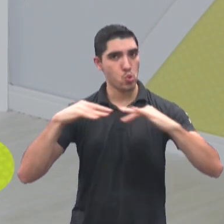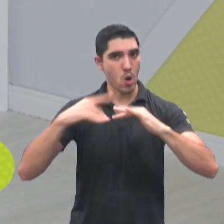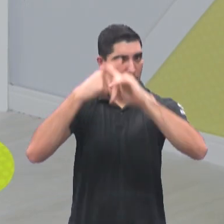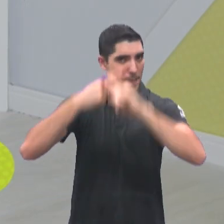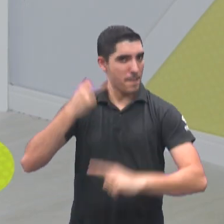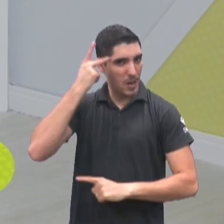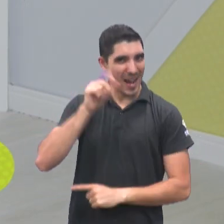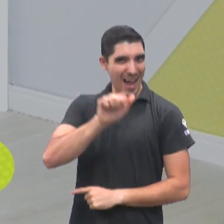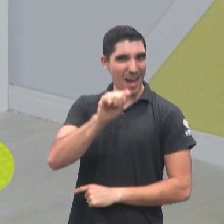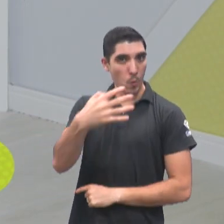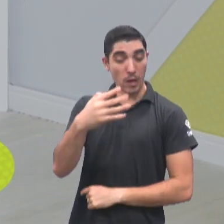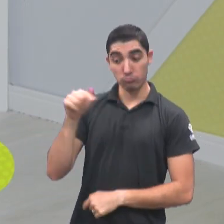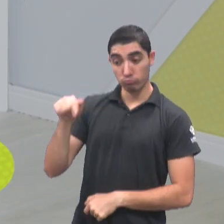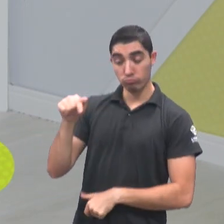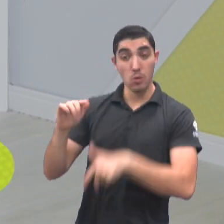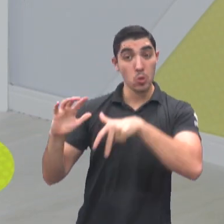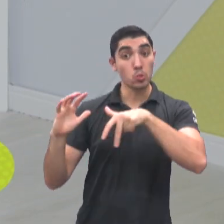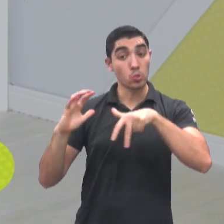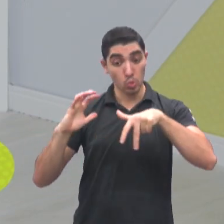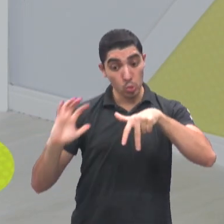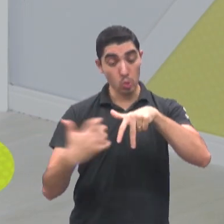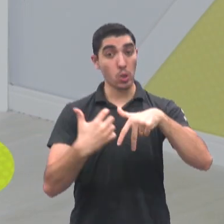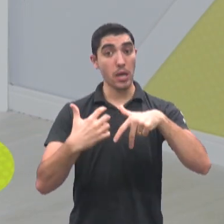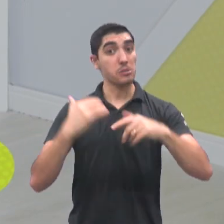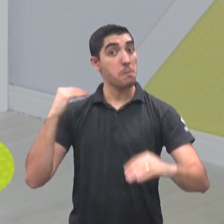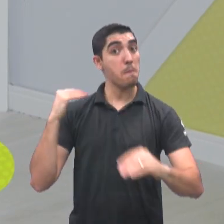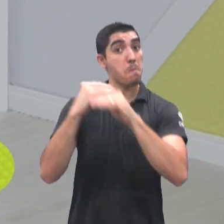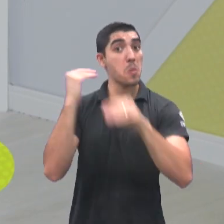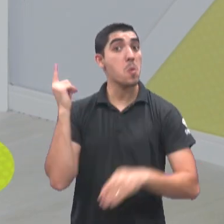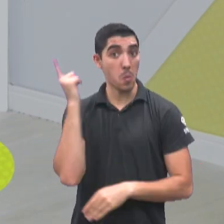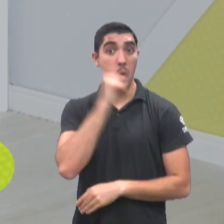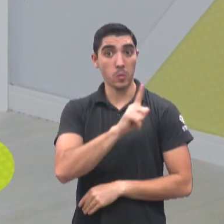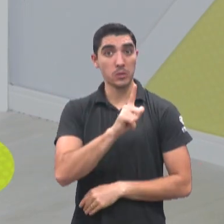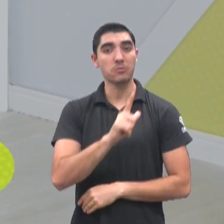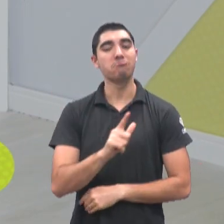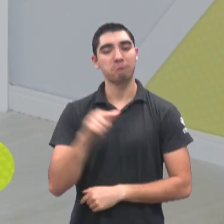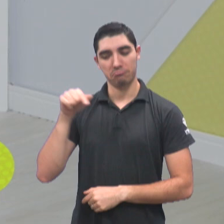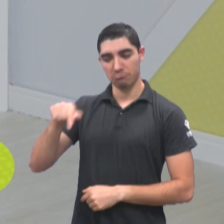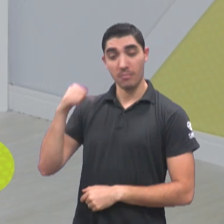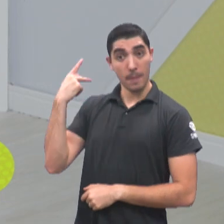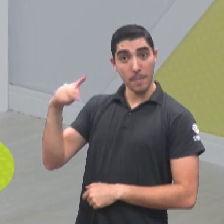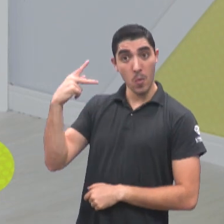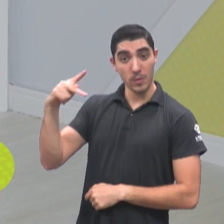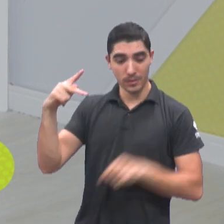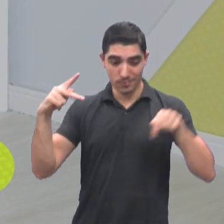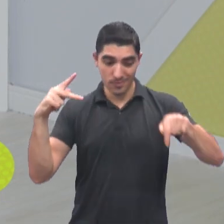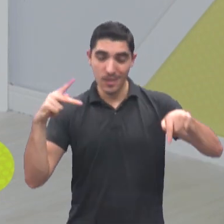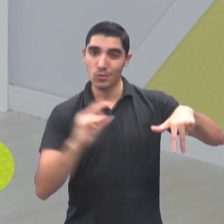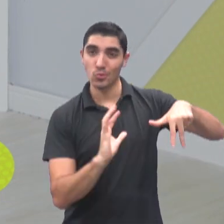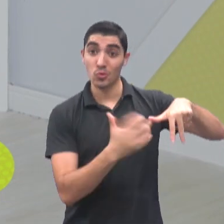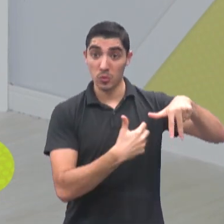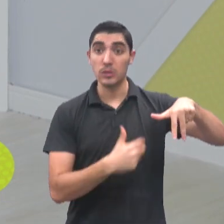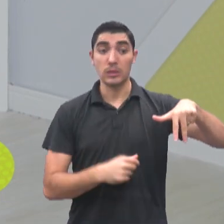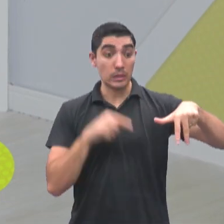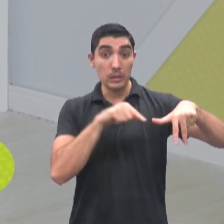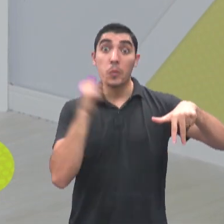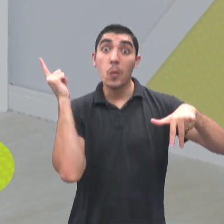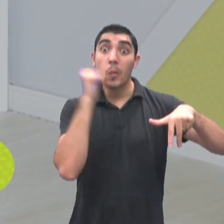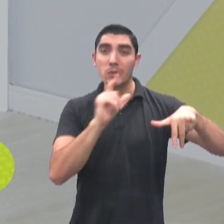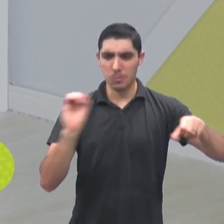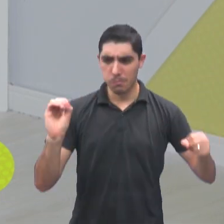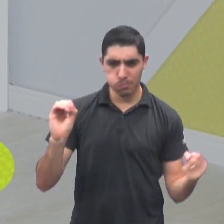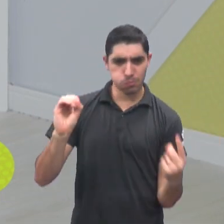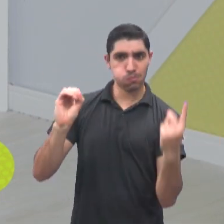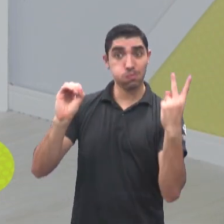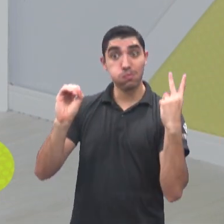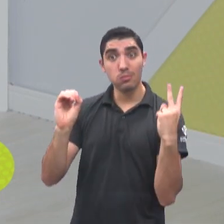casa contra o Paulista, no jogo de ida das quartas de final do Campeonato Paulista da Série A4. O Tigre chegou a abrir 2-0,